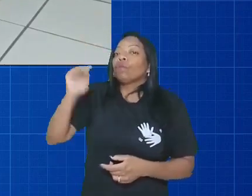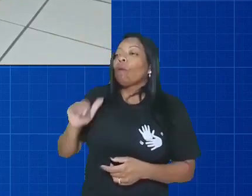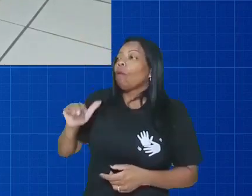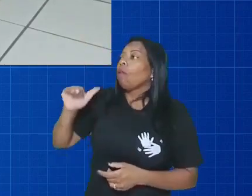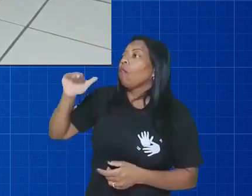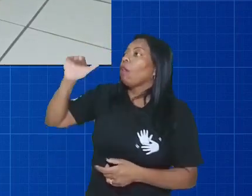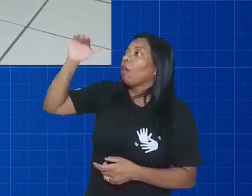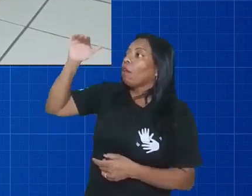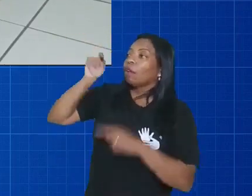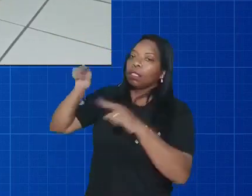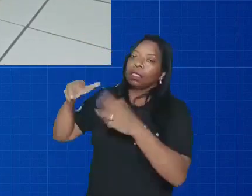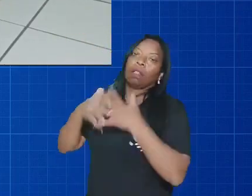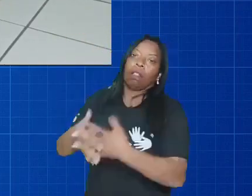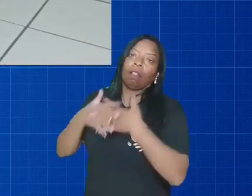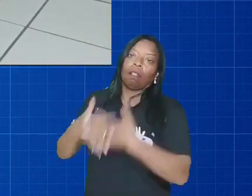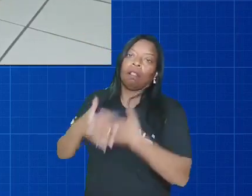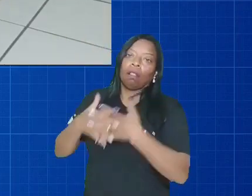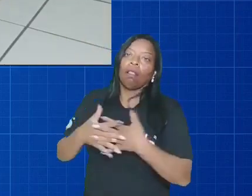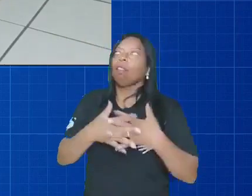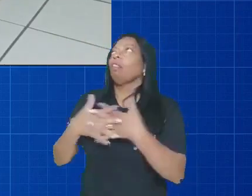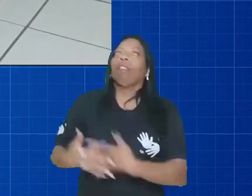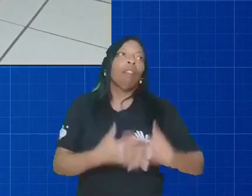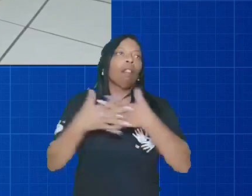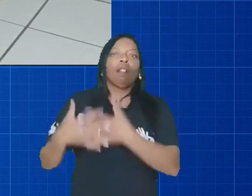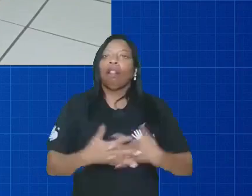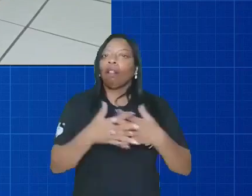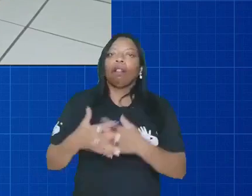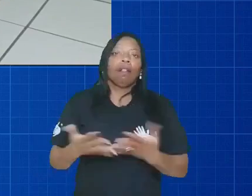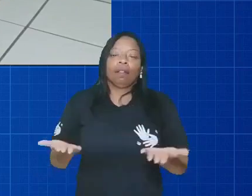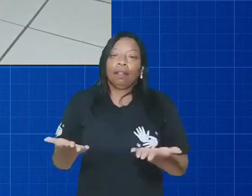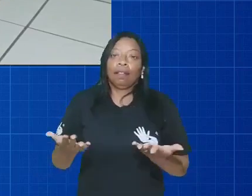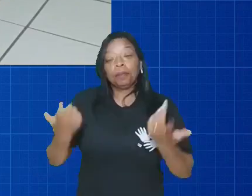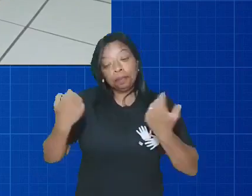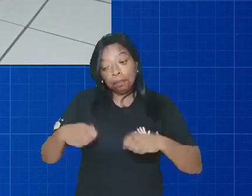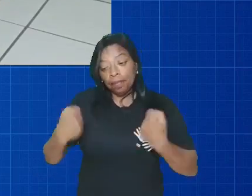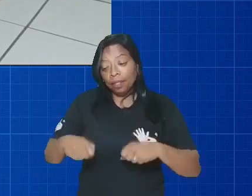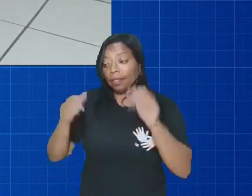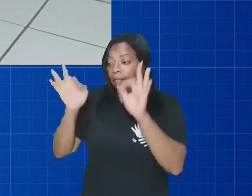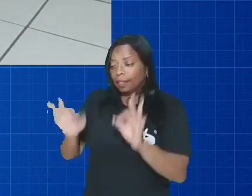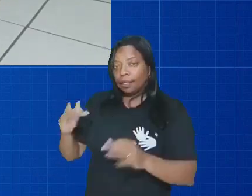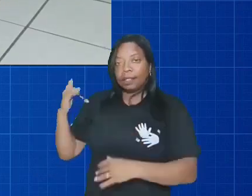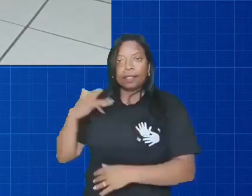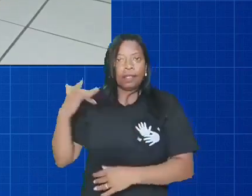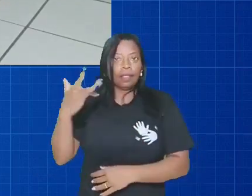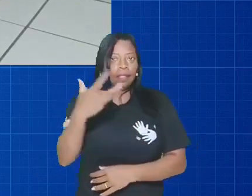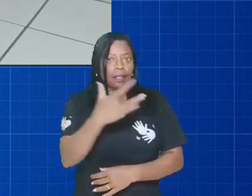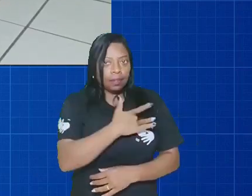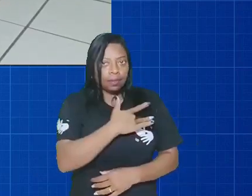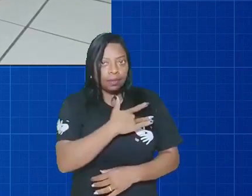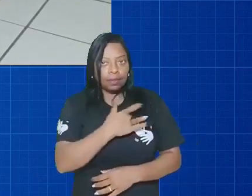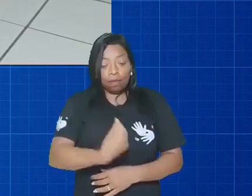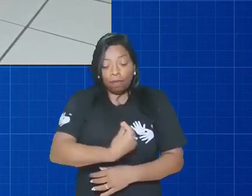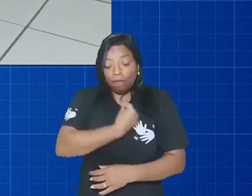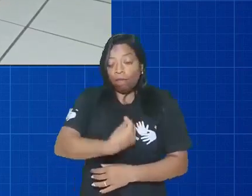uma estrutura, ela tenha uma maturidade, ela tenha uma qualidade de vida. Então essa definição de papéis e estabelecimento de